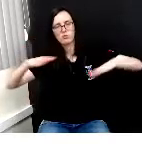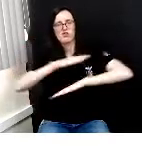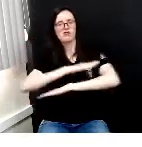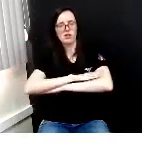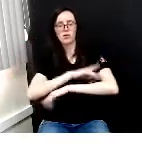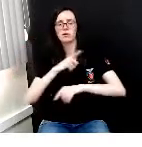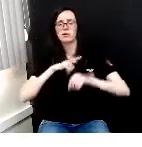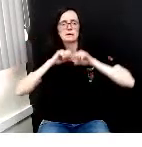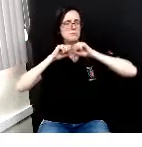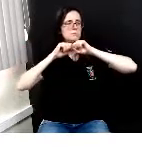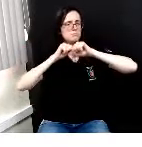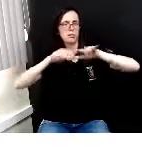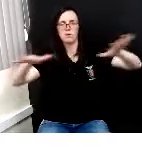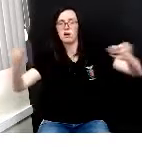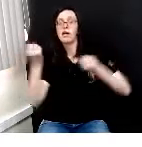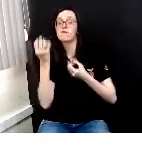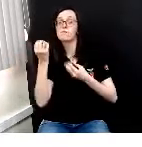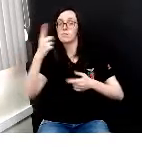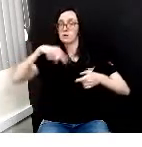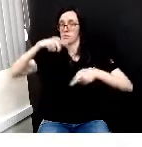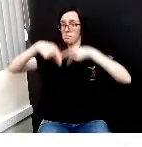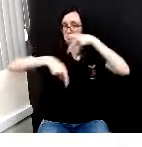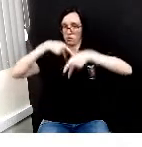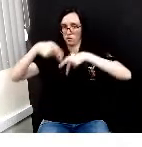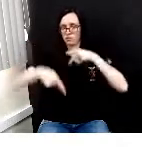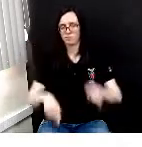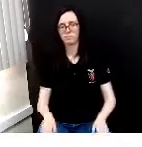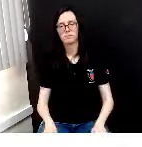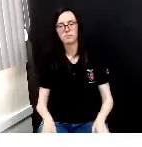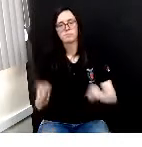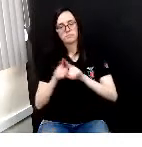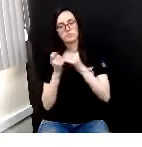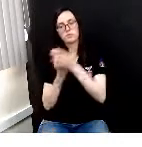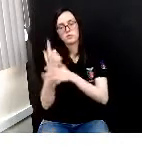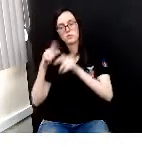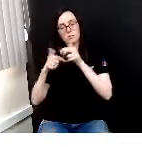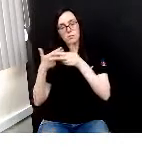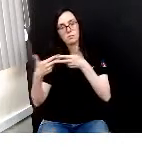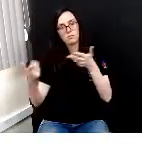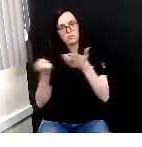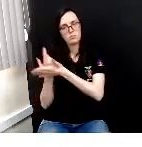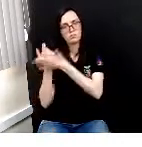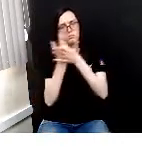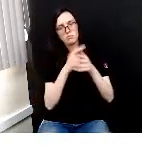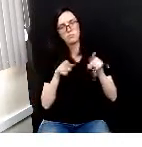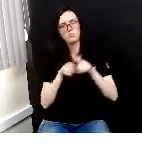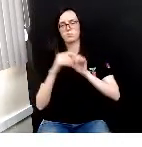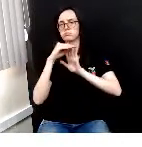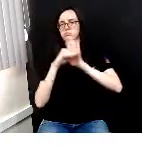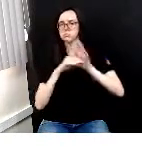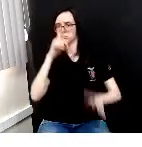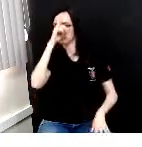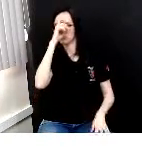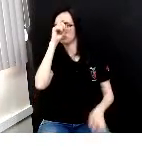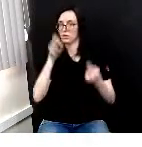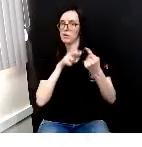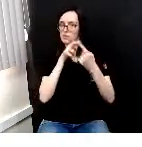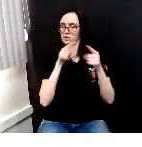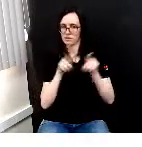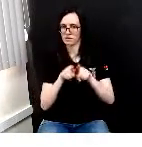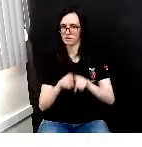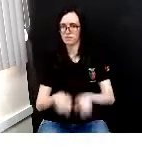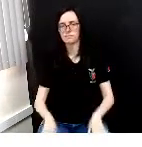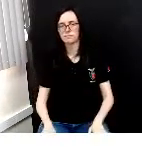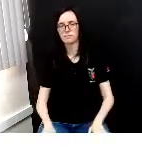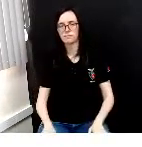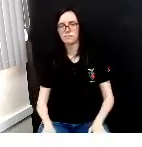a toda a população. Também preparamos compra de insumos necessários e a lista de hospital de referência,